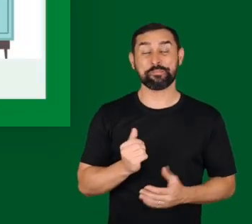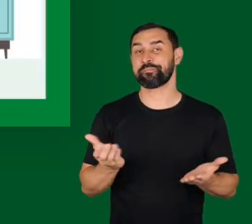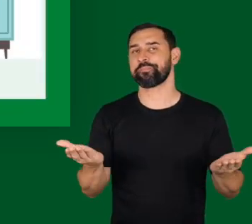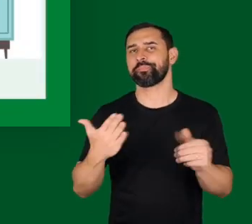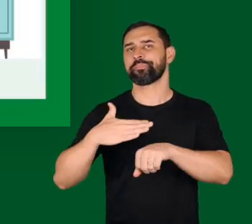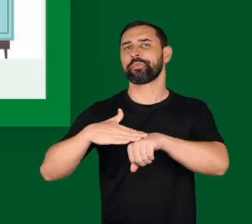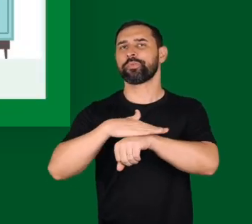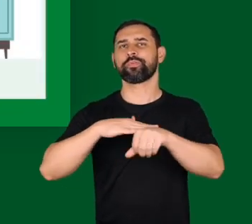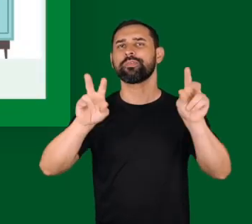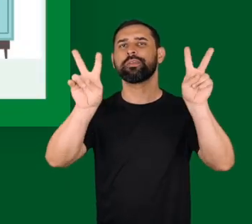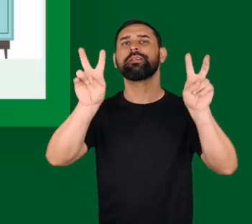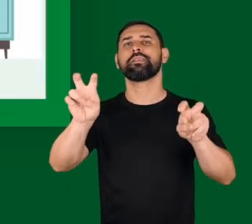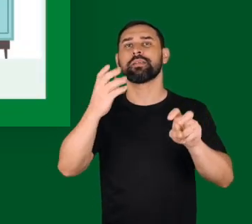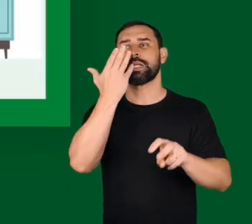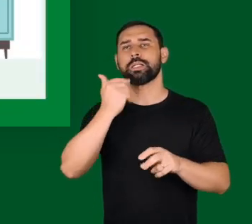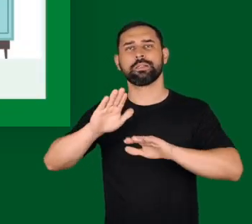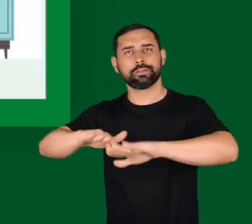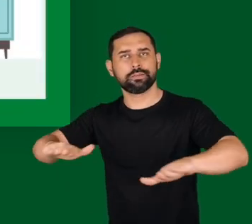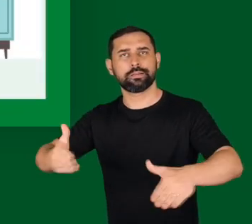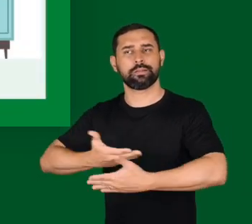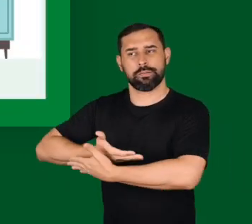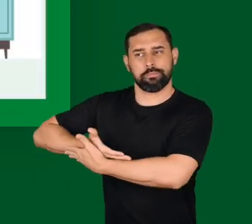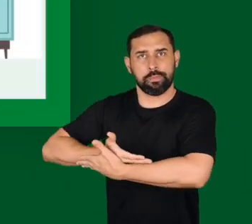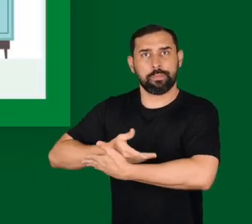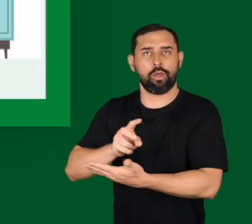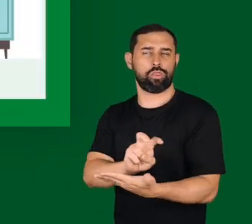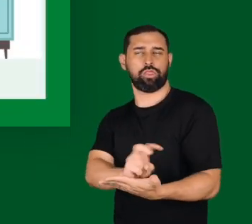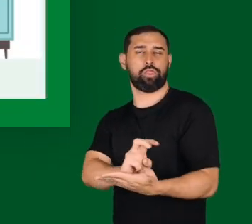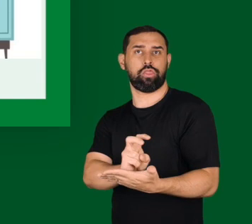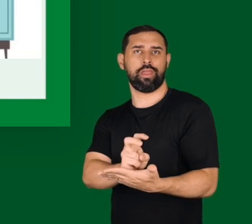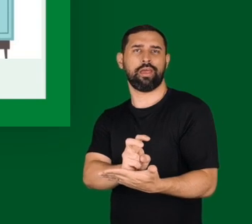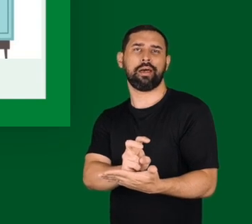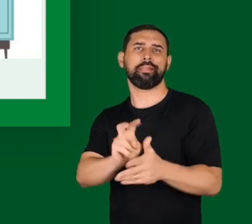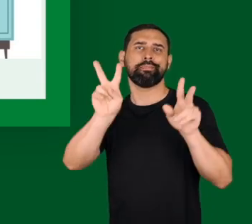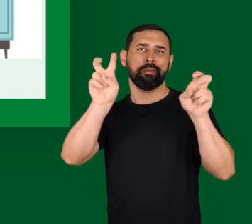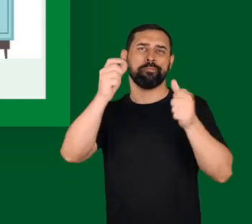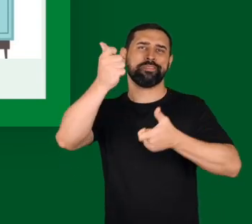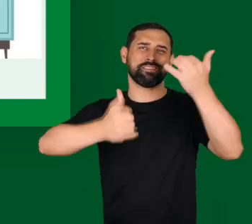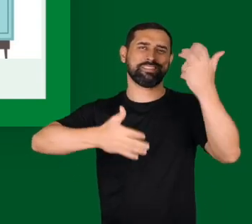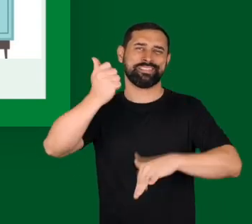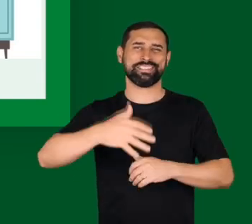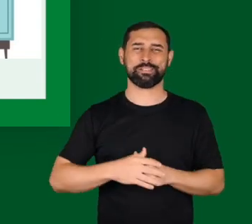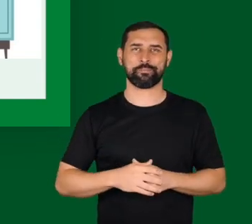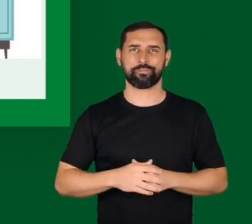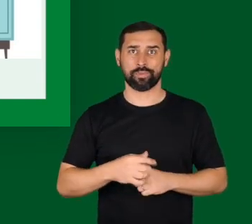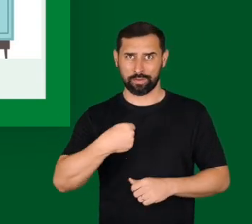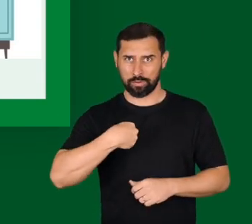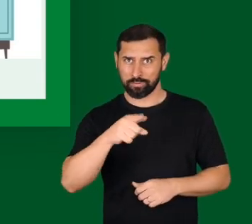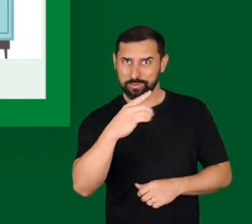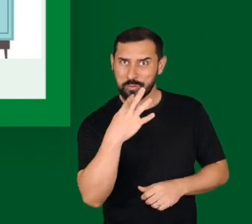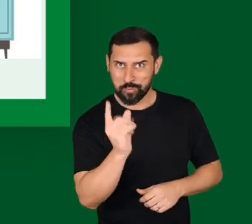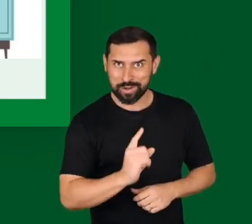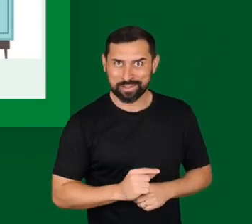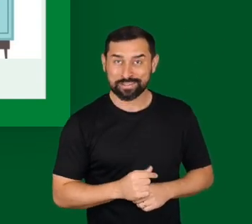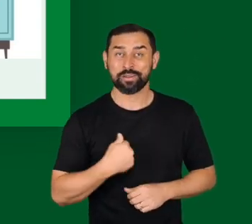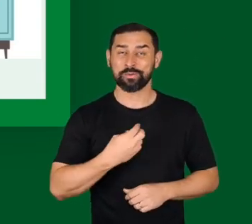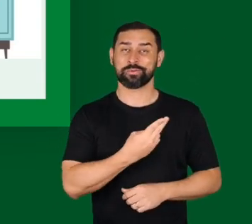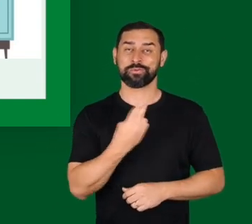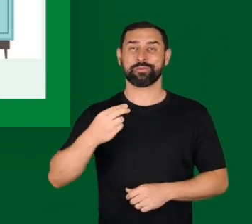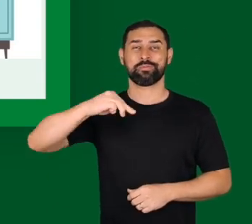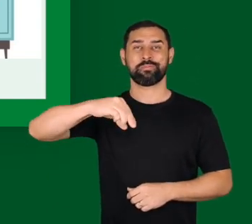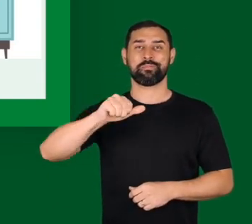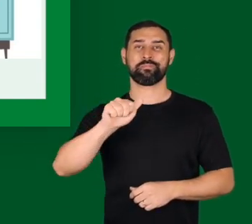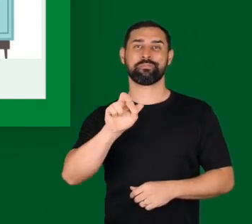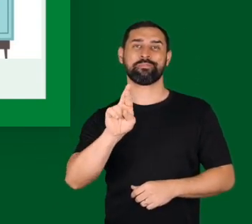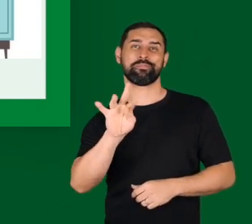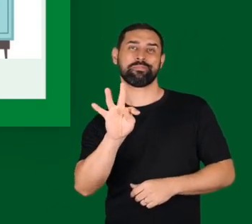Olá! Então, meus queridos, vamos aqui conversar um pouquinho sobre a crise convulsiva na infância. Para quem não me conhece ainda, meu nome é